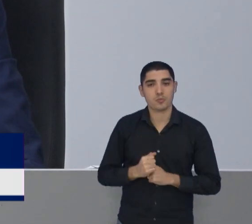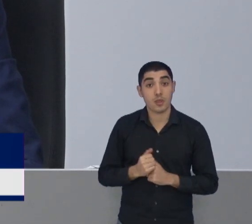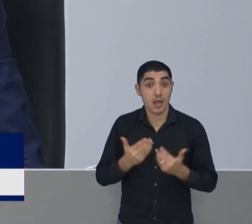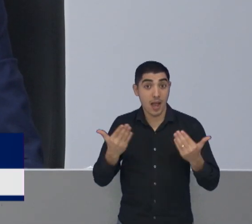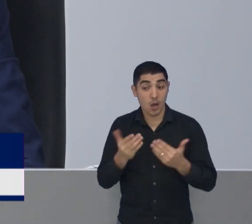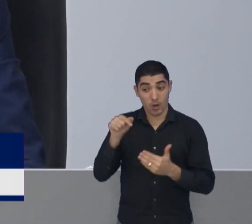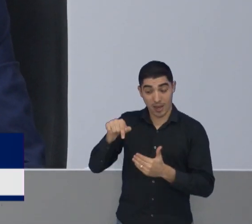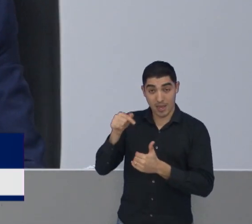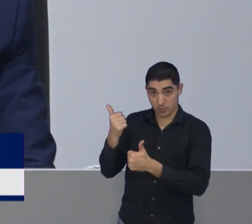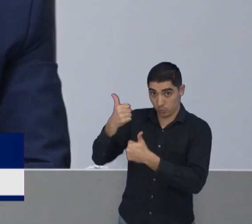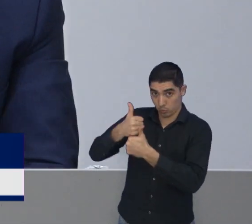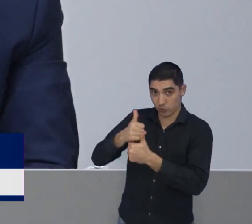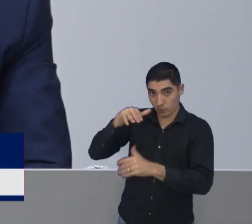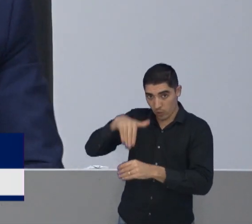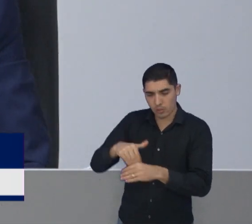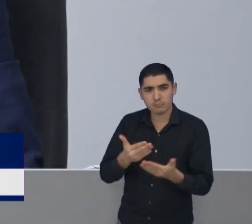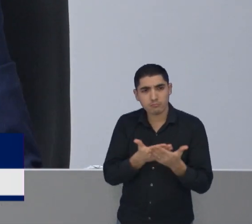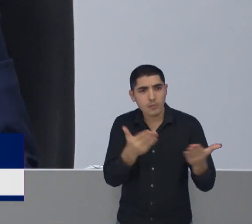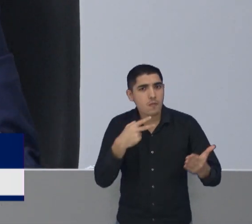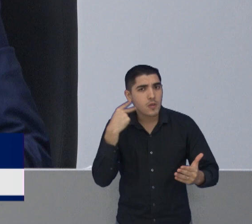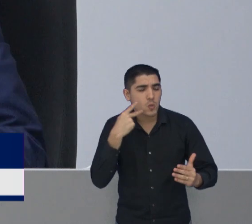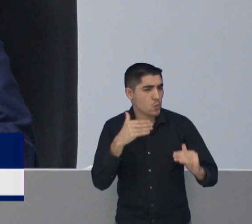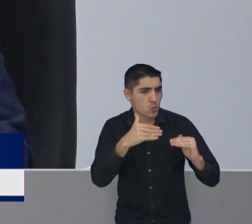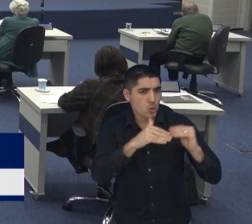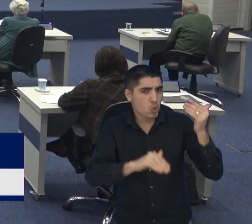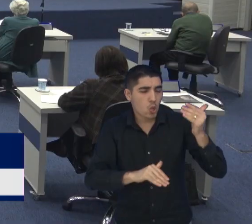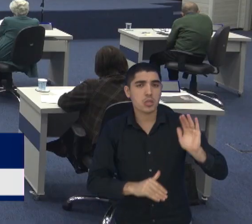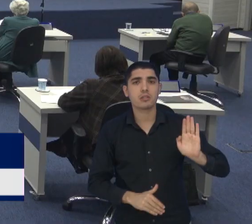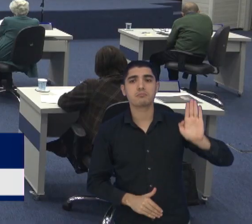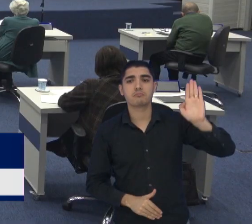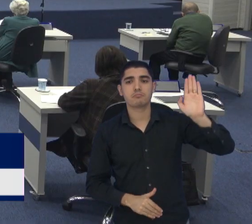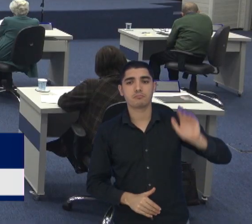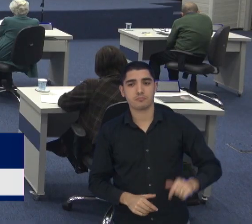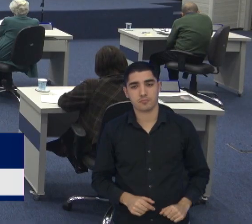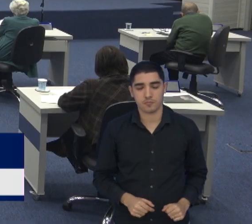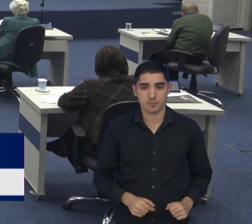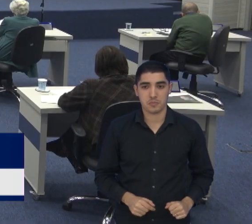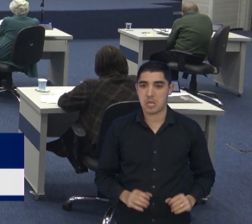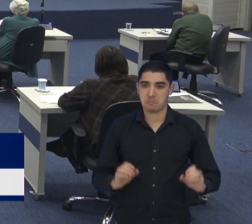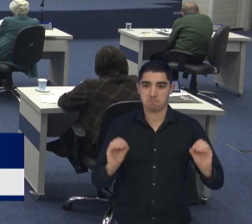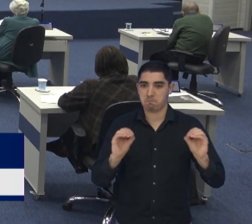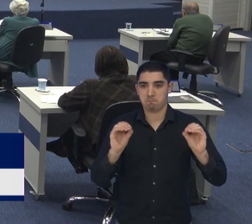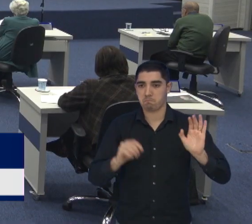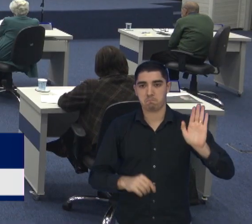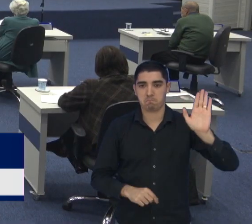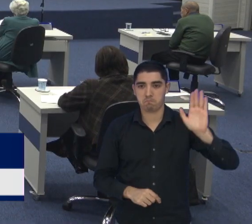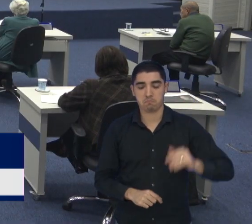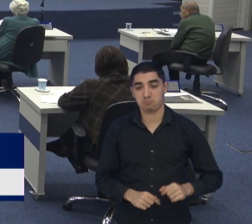votação, o substitutivo. Vereadores favoráveis permaneçam como estão, os contrários que se manifestem. Nenhum